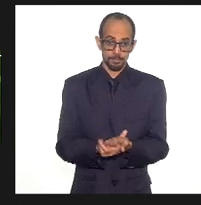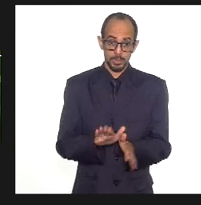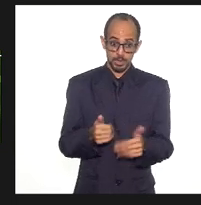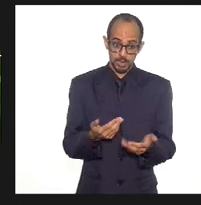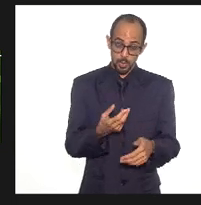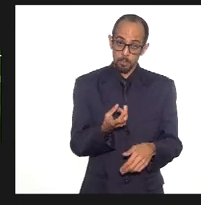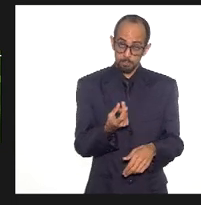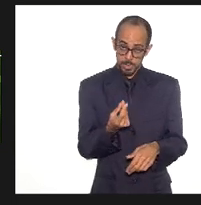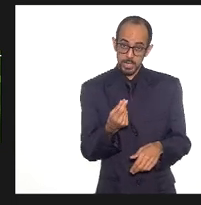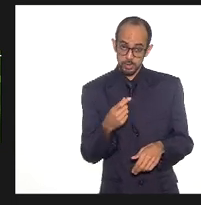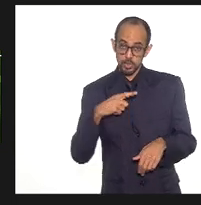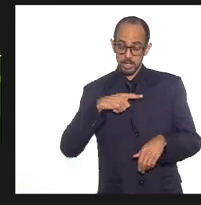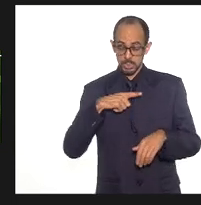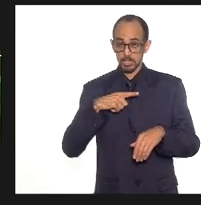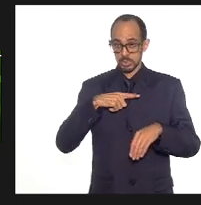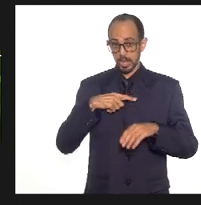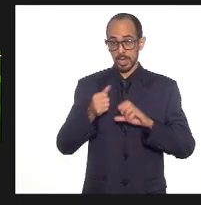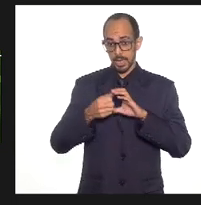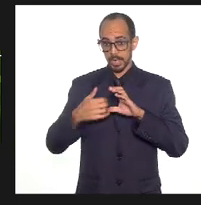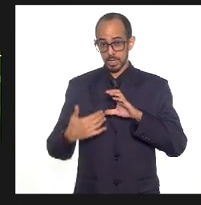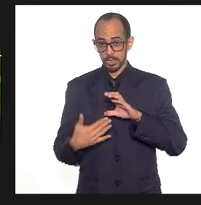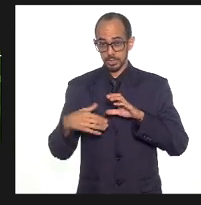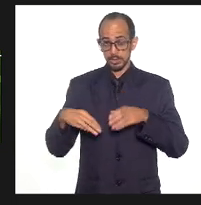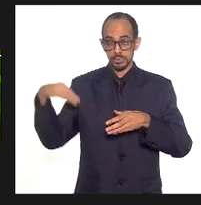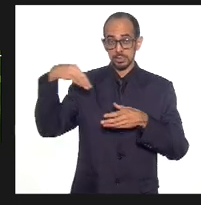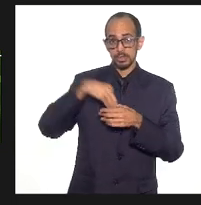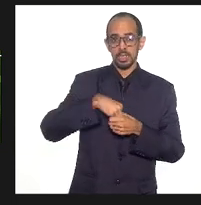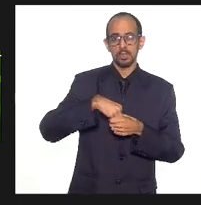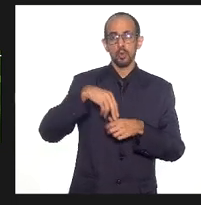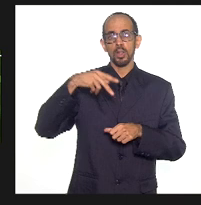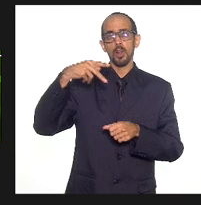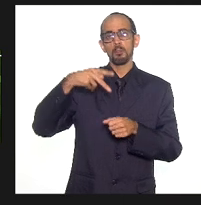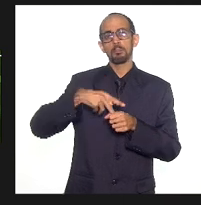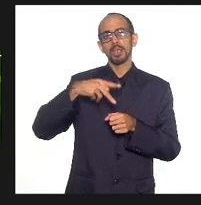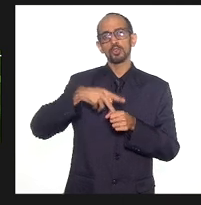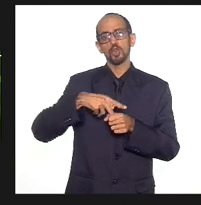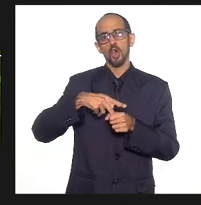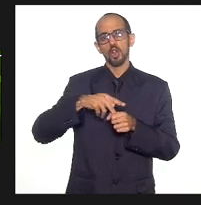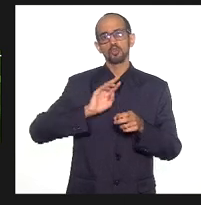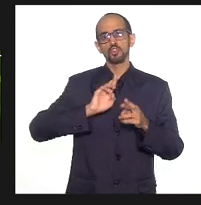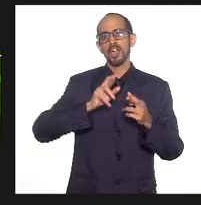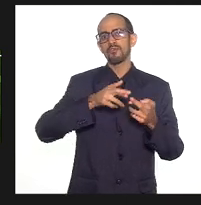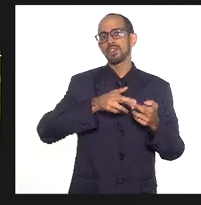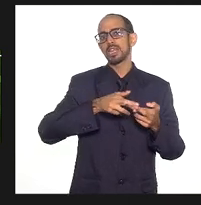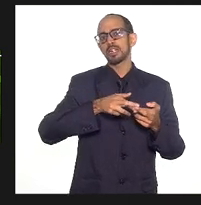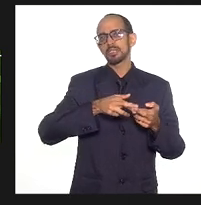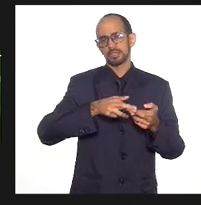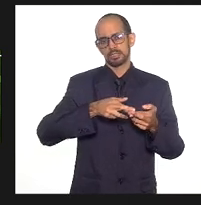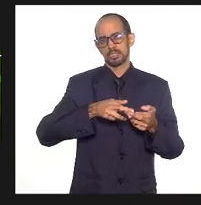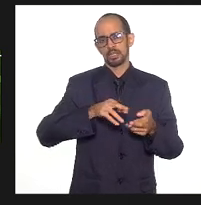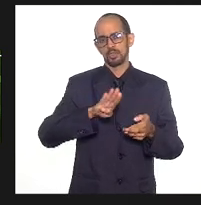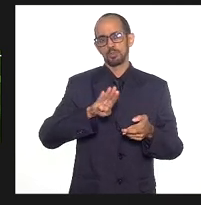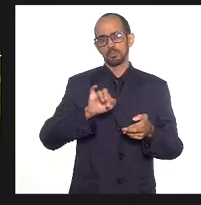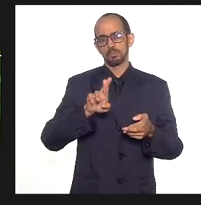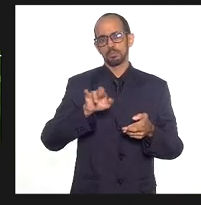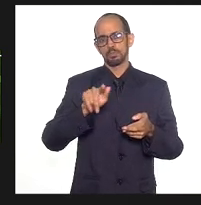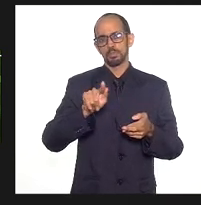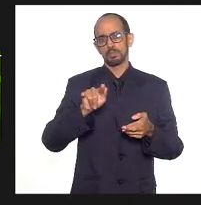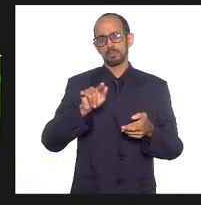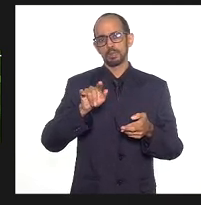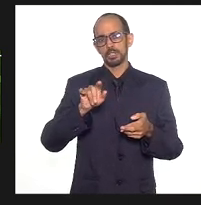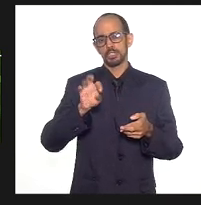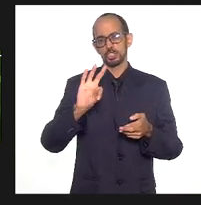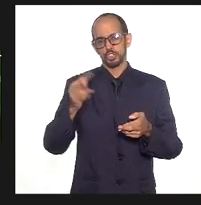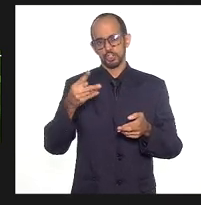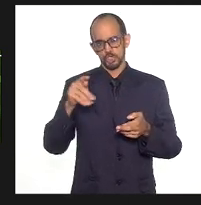tem a componente do petróleo de referência, né, o Brent, então é uma variável importante, e temos também a